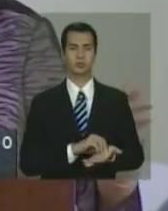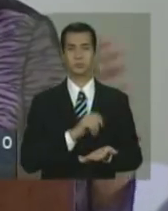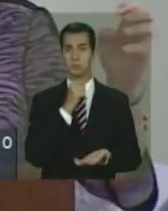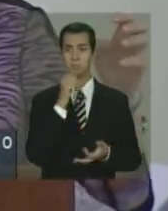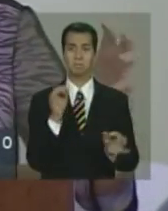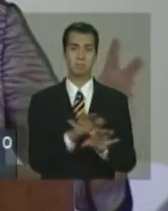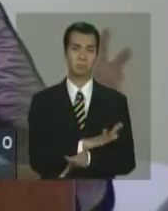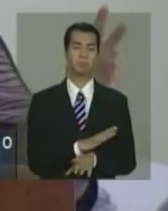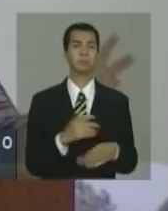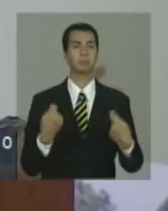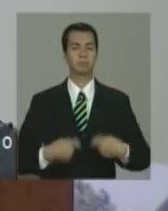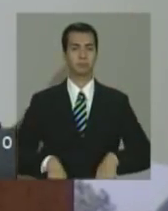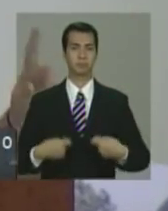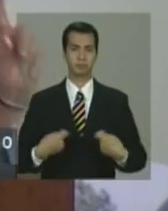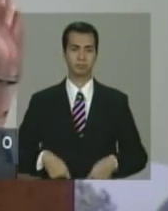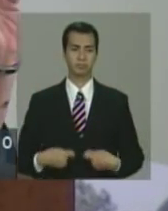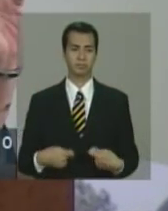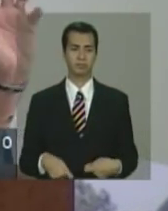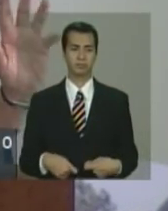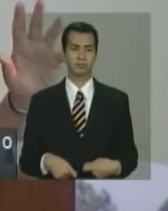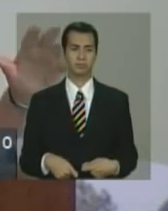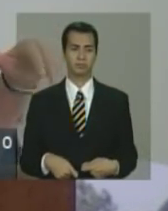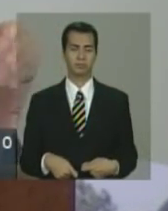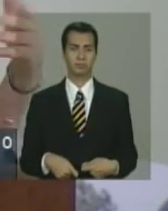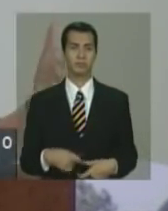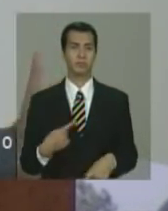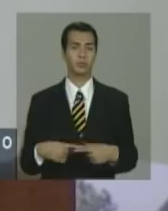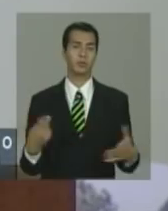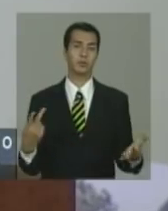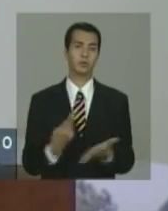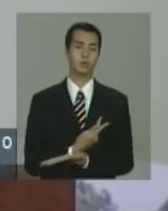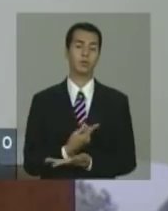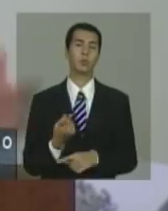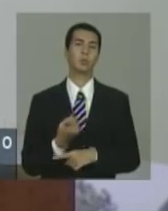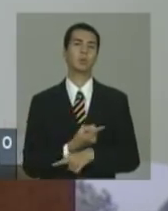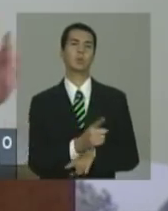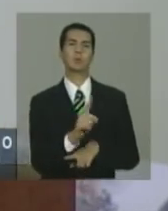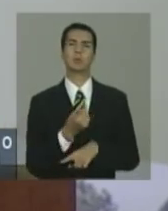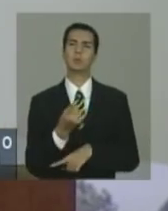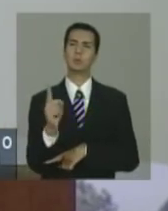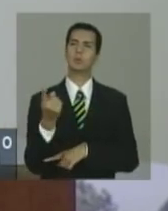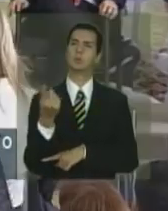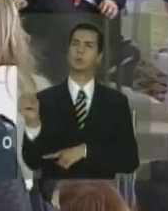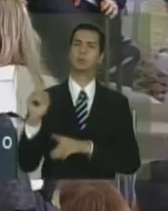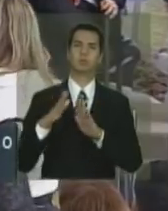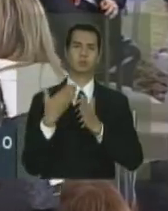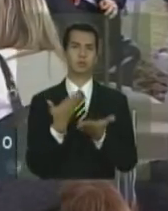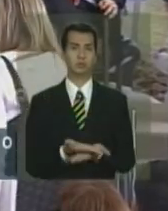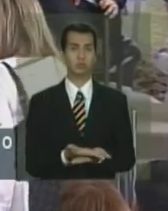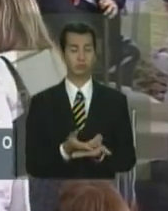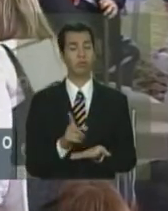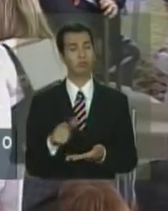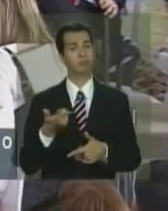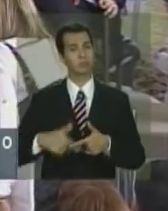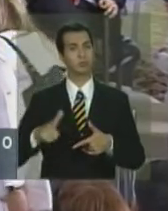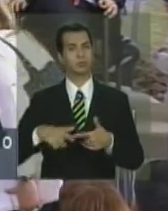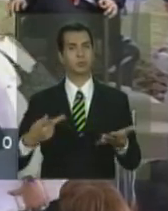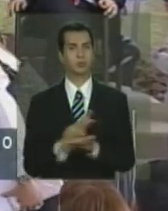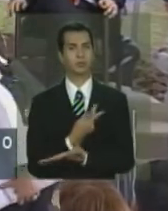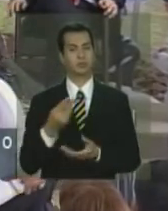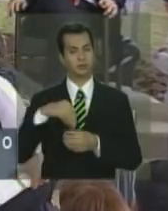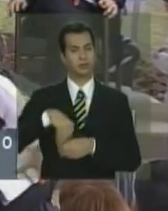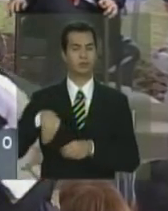porque passam a ser cada vez em locais mais remotos. E esse é o problema da área rural.